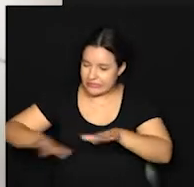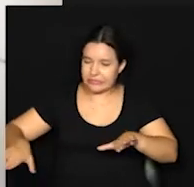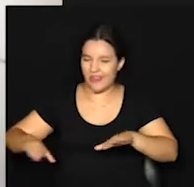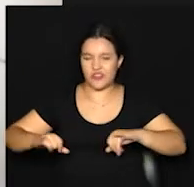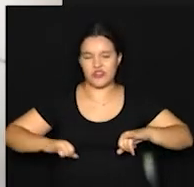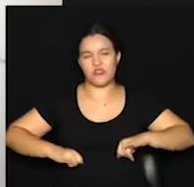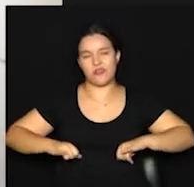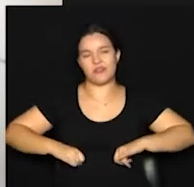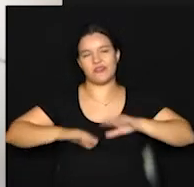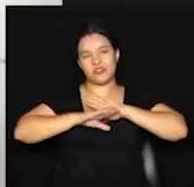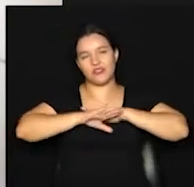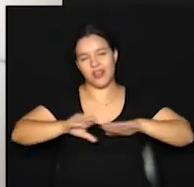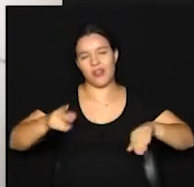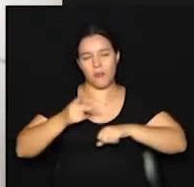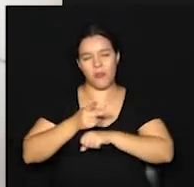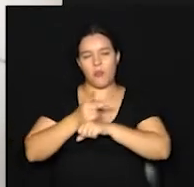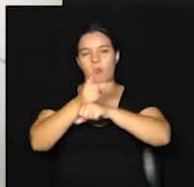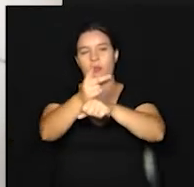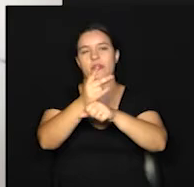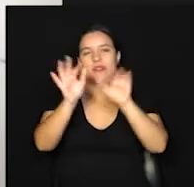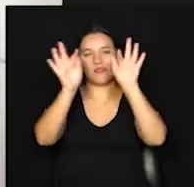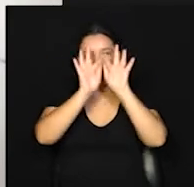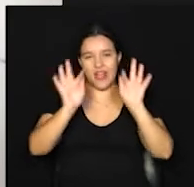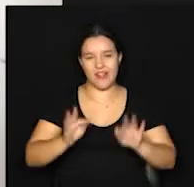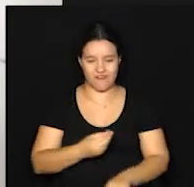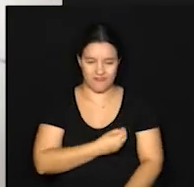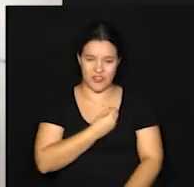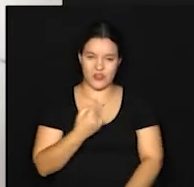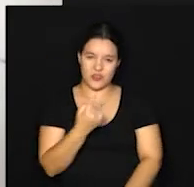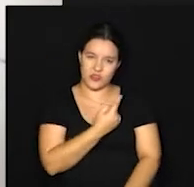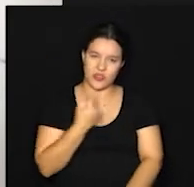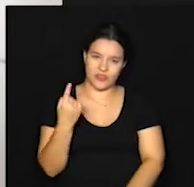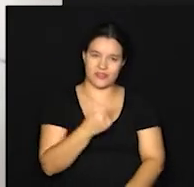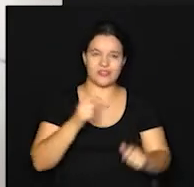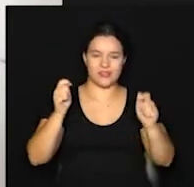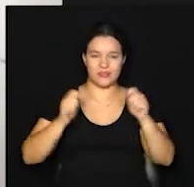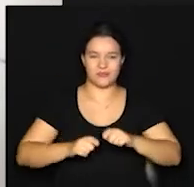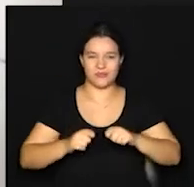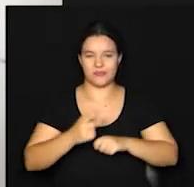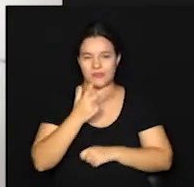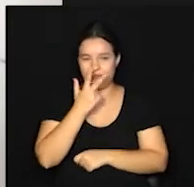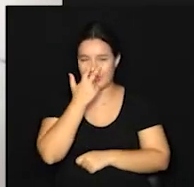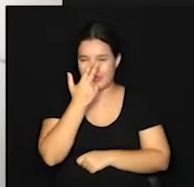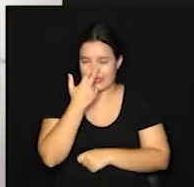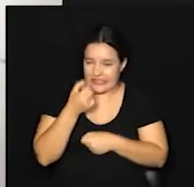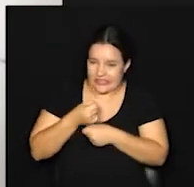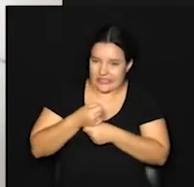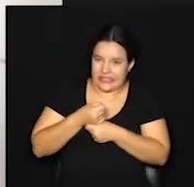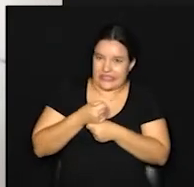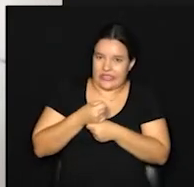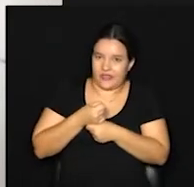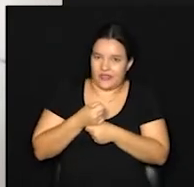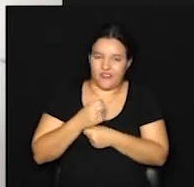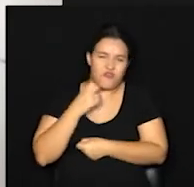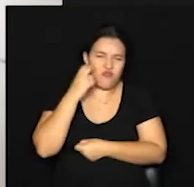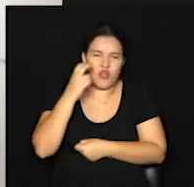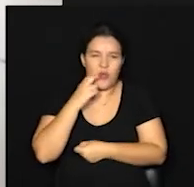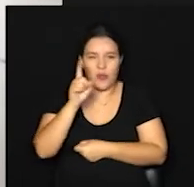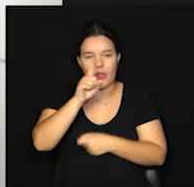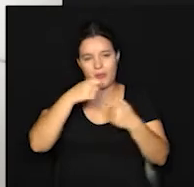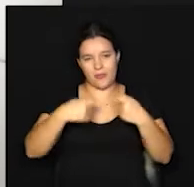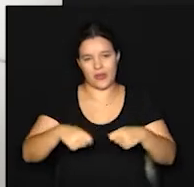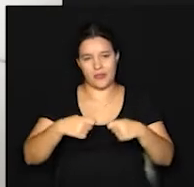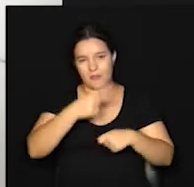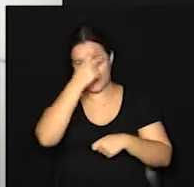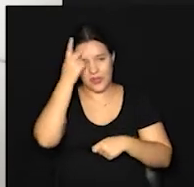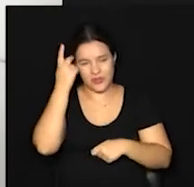felicidade. Existem formas de ser feliz sozinha. E não se prenda a paradigma, sabe? Não tenha vergonha. Outras pessoas